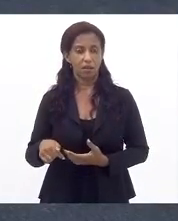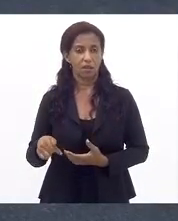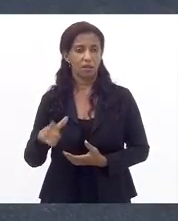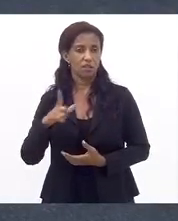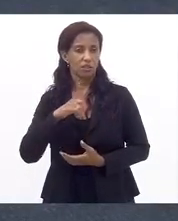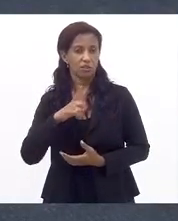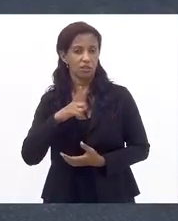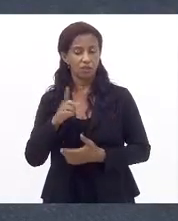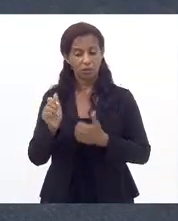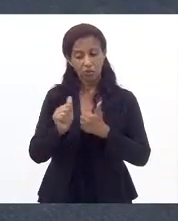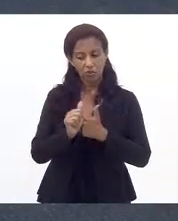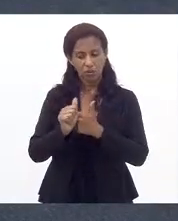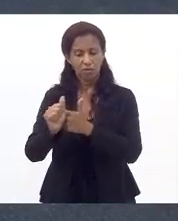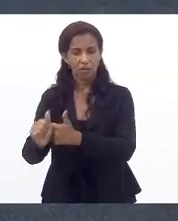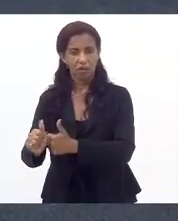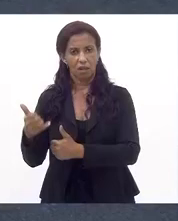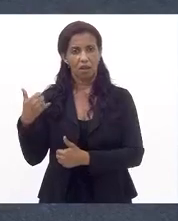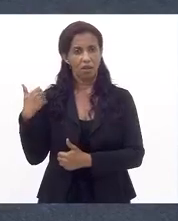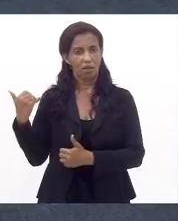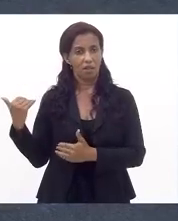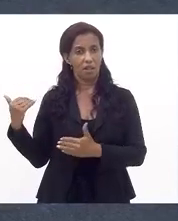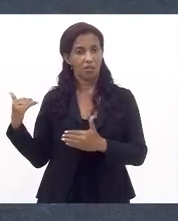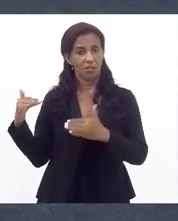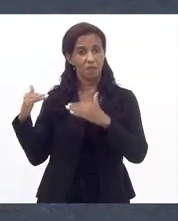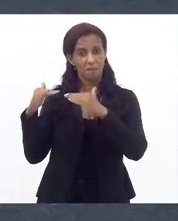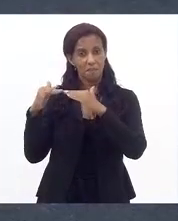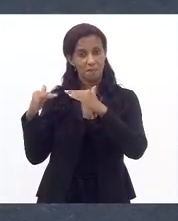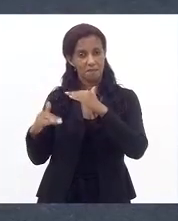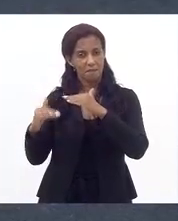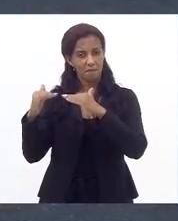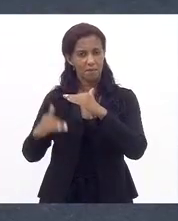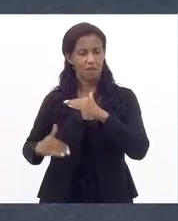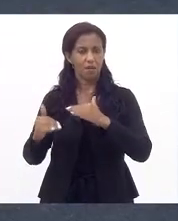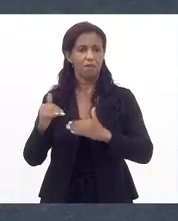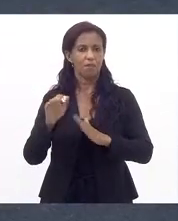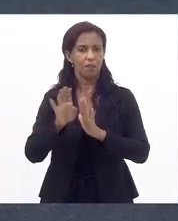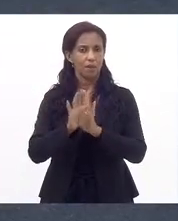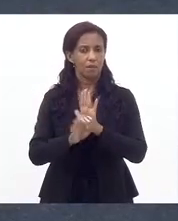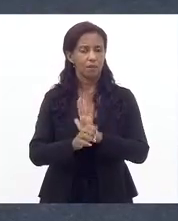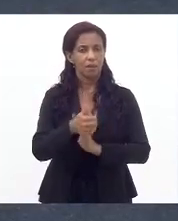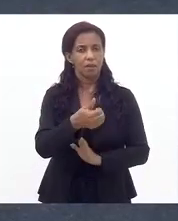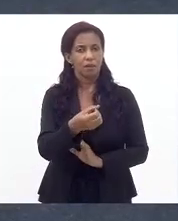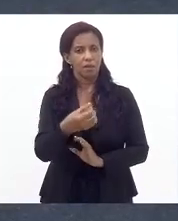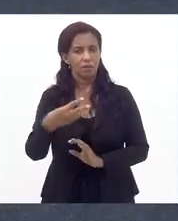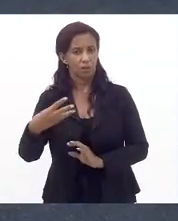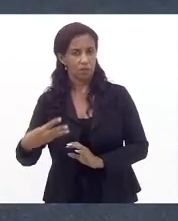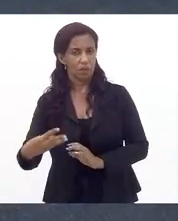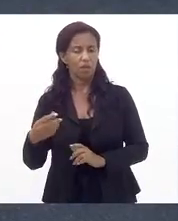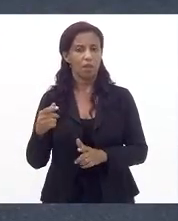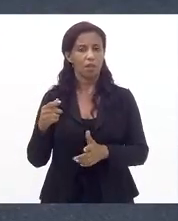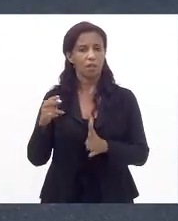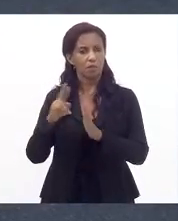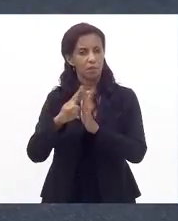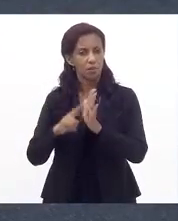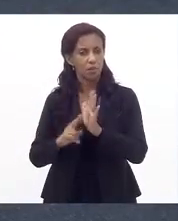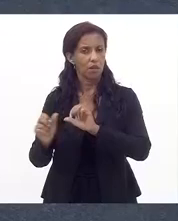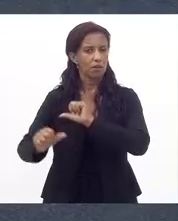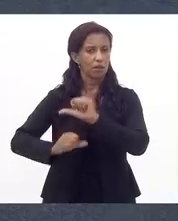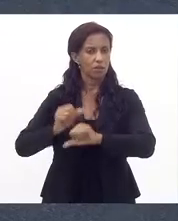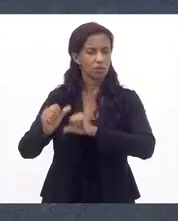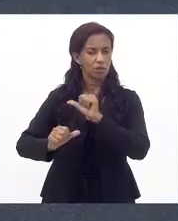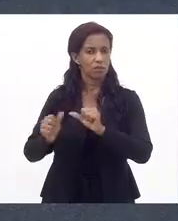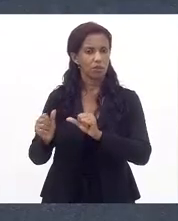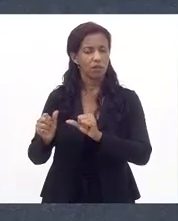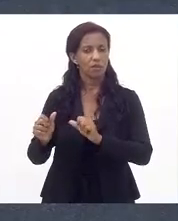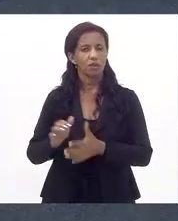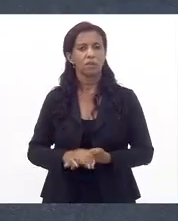de temos que seguir a idade mínima imposta pelo menos 73 a mesma o mesma regra de transição